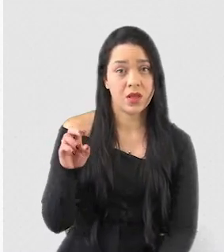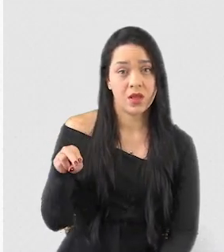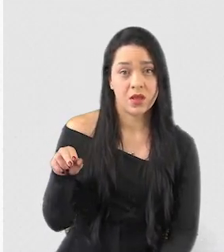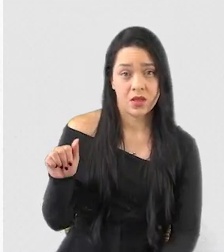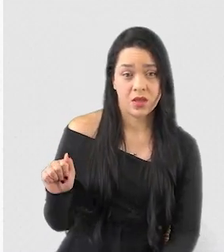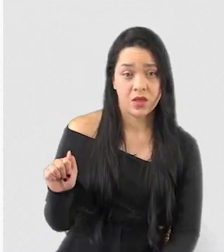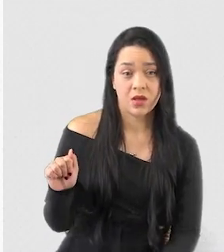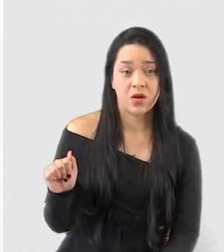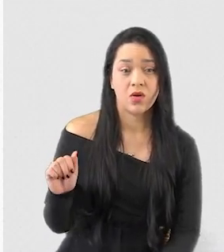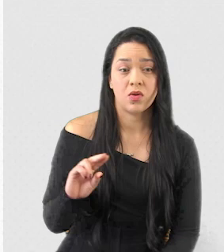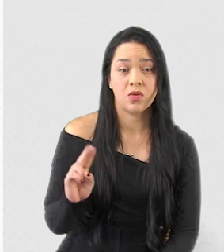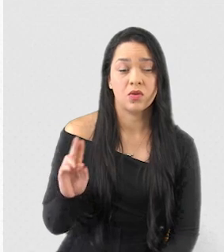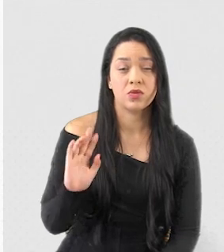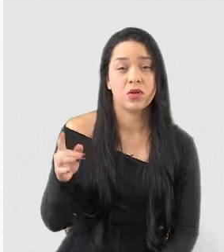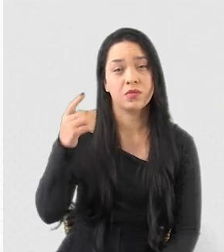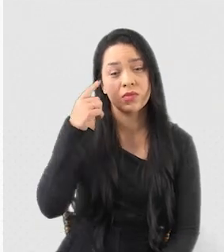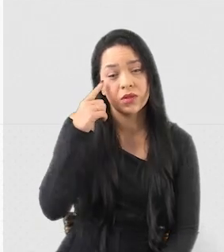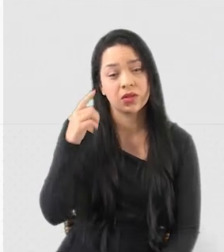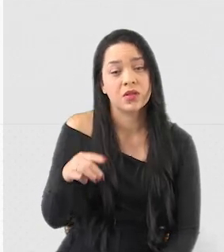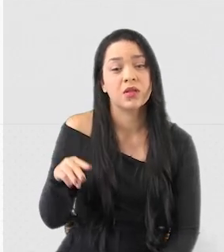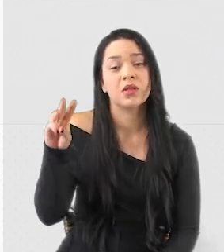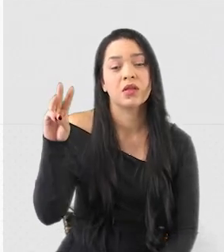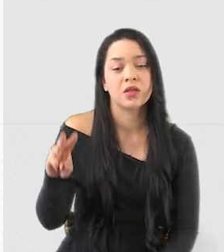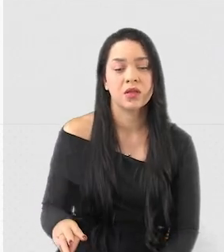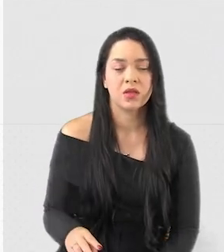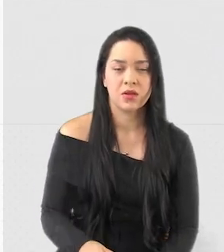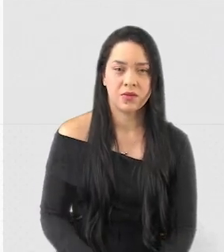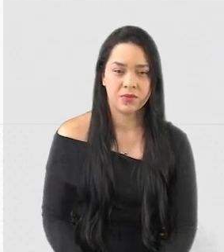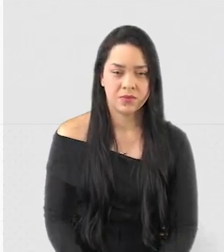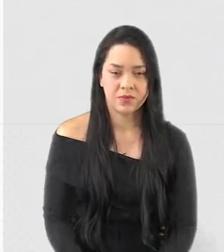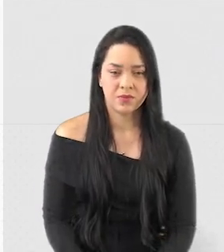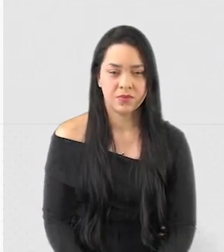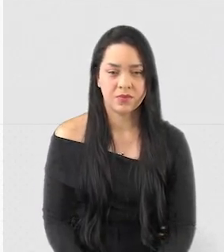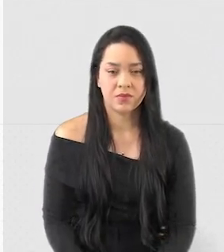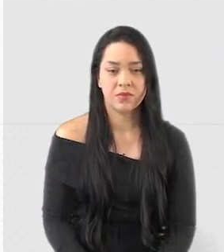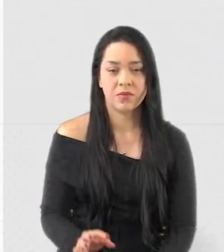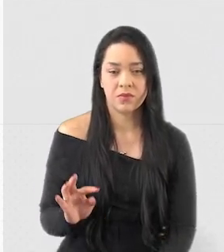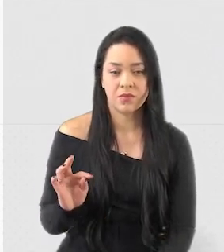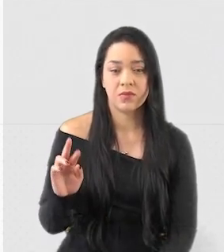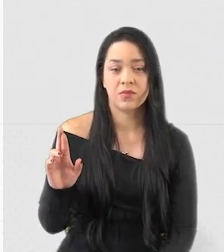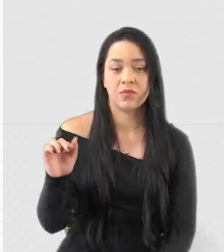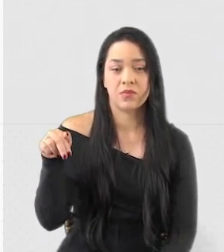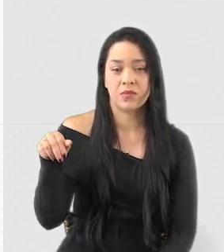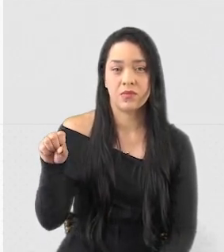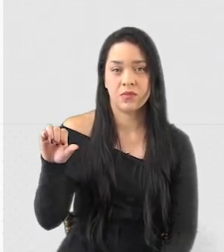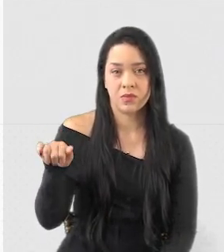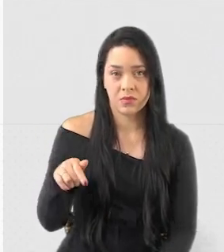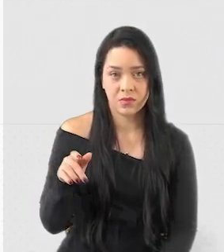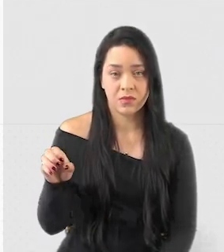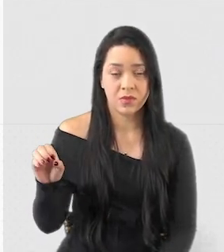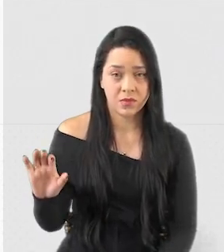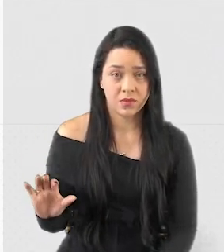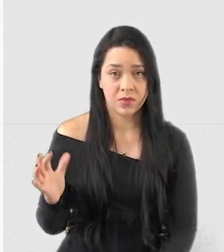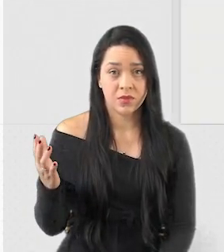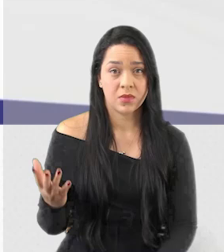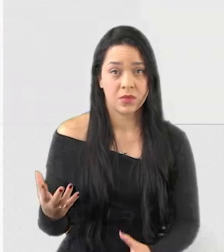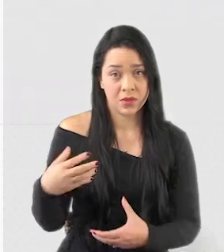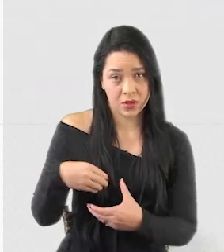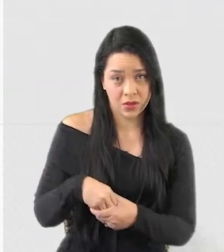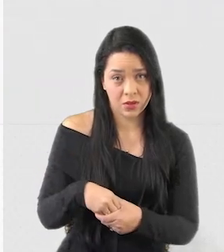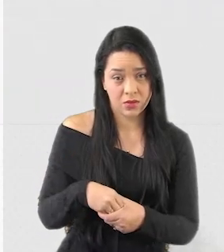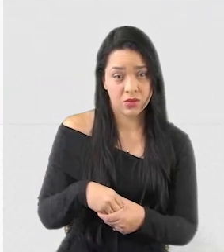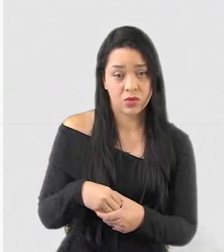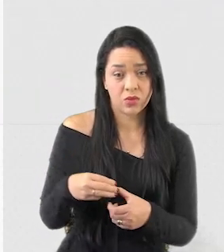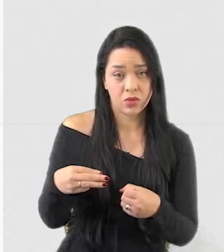RNA, a gente já pensa em quem? A gente já pensa no processo de transcrição, né, pessoal? Que acontece ali dentro do núcleo